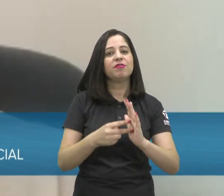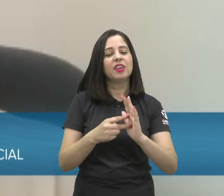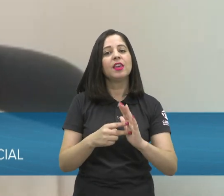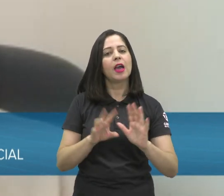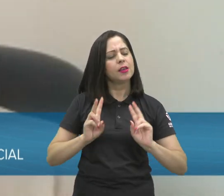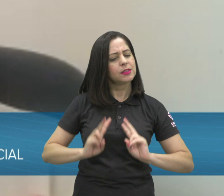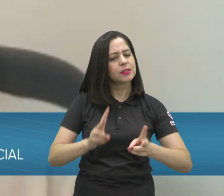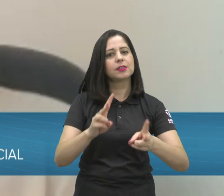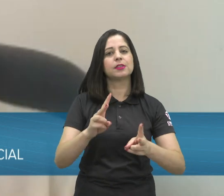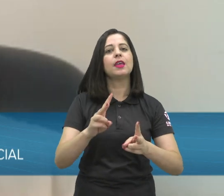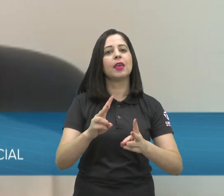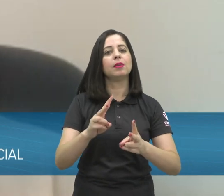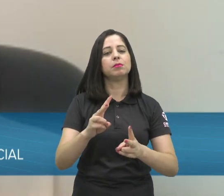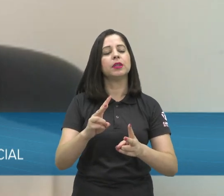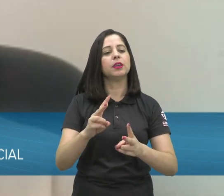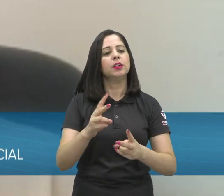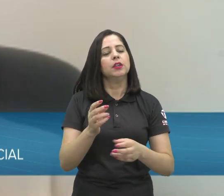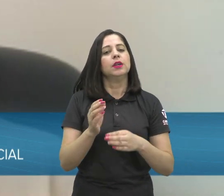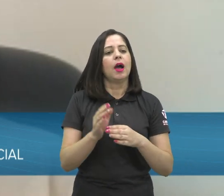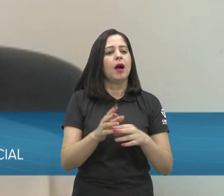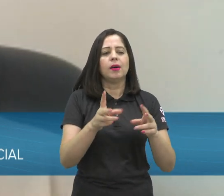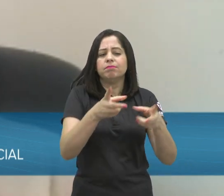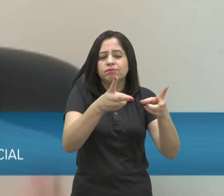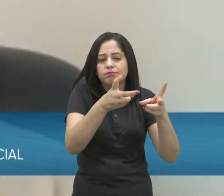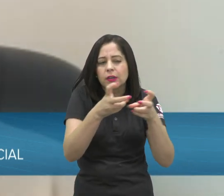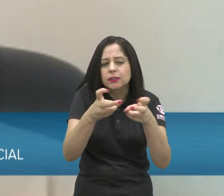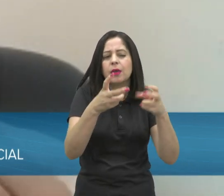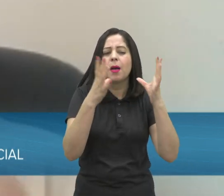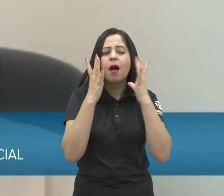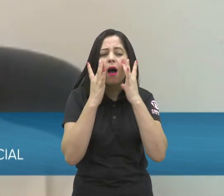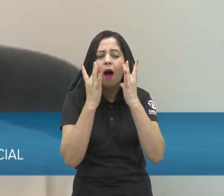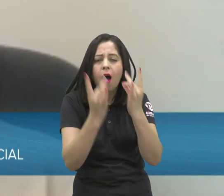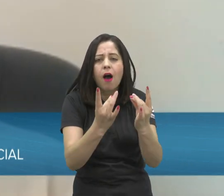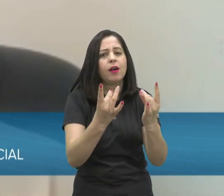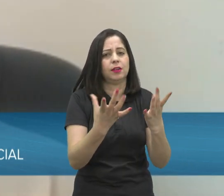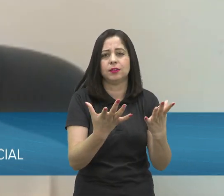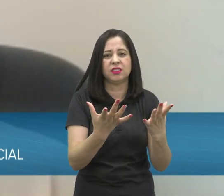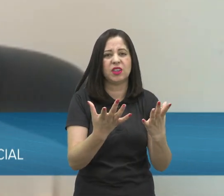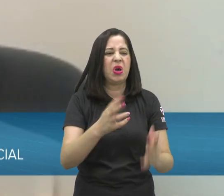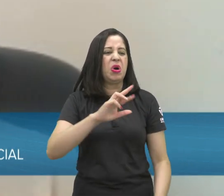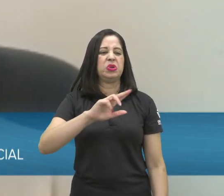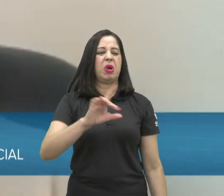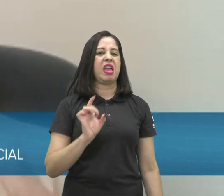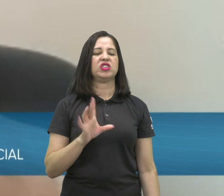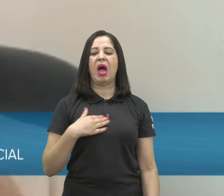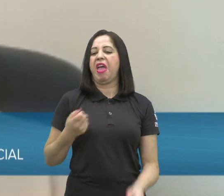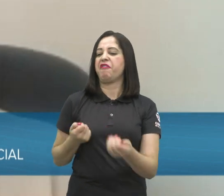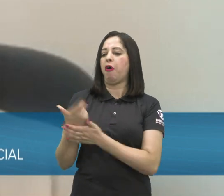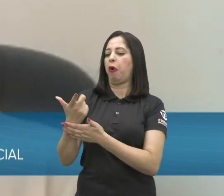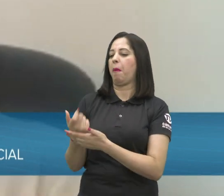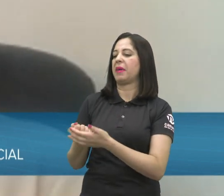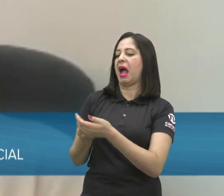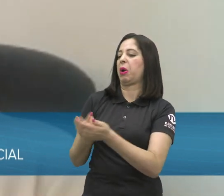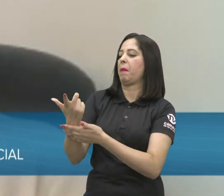corpo, alma e psique, para auxiliar e ouvir e também estar atento à solicitação do outro. Então não é só simplesmente